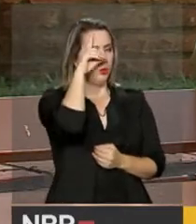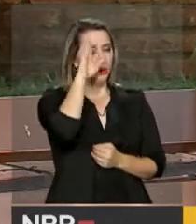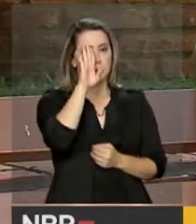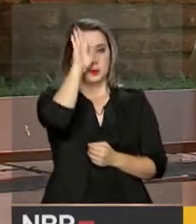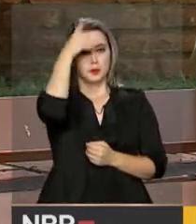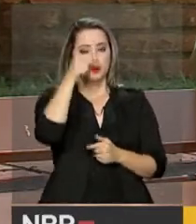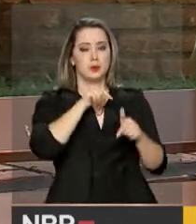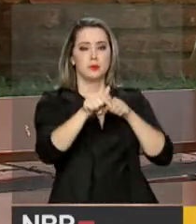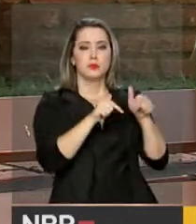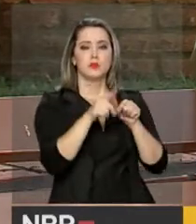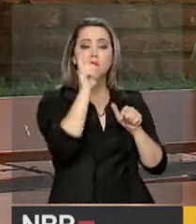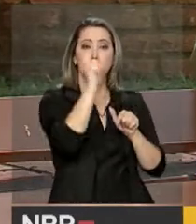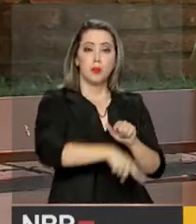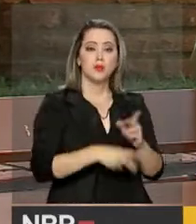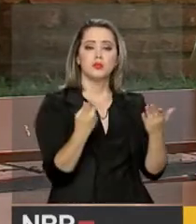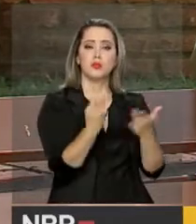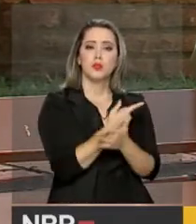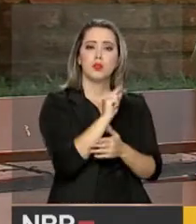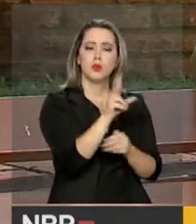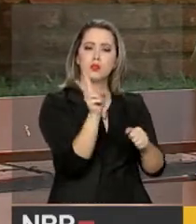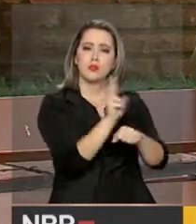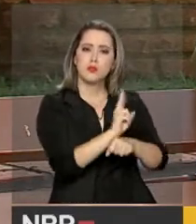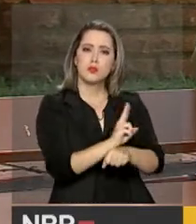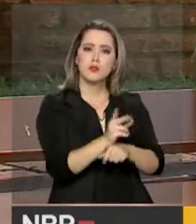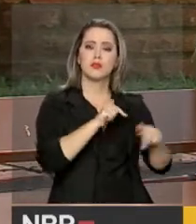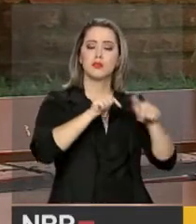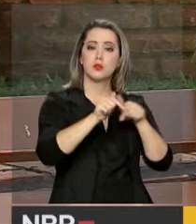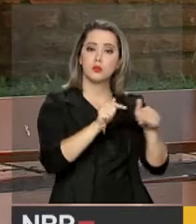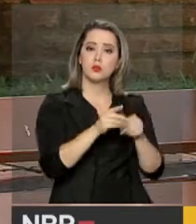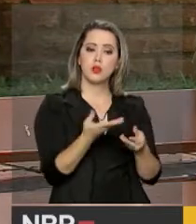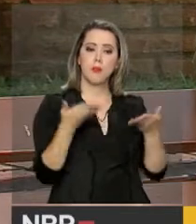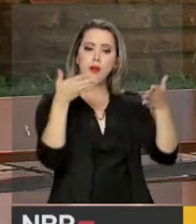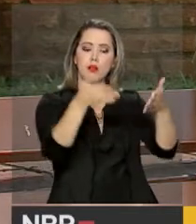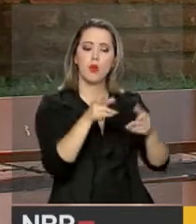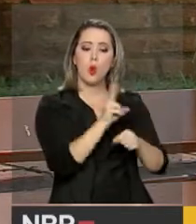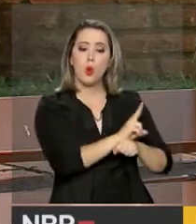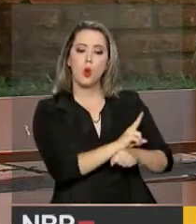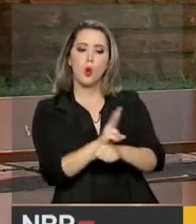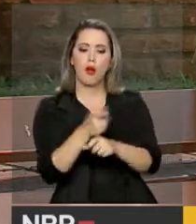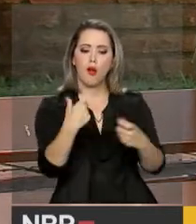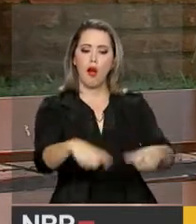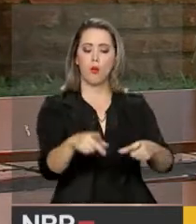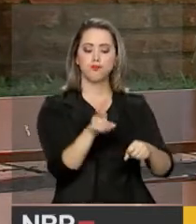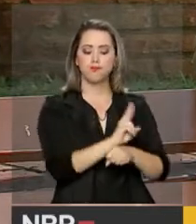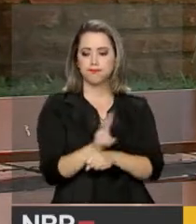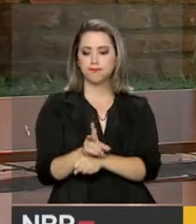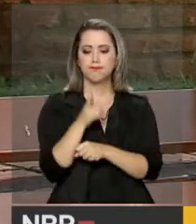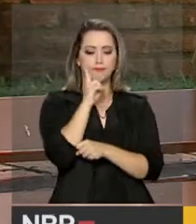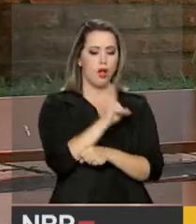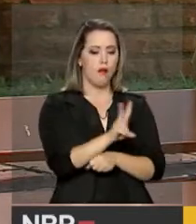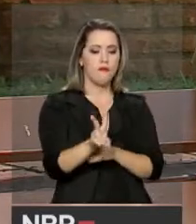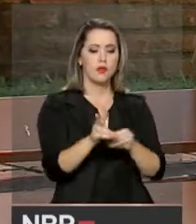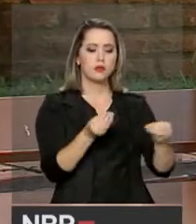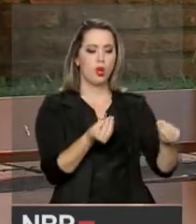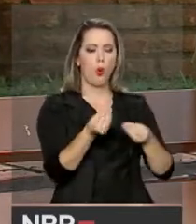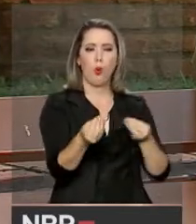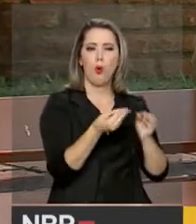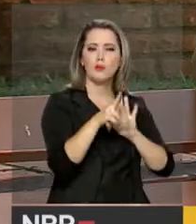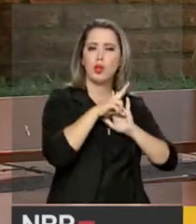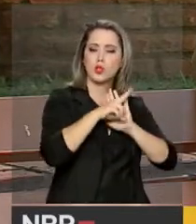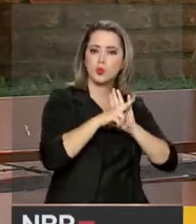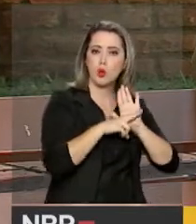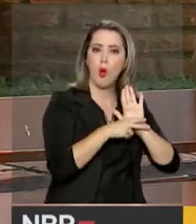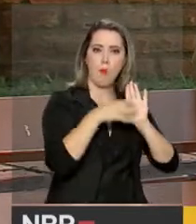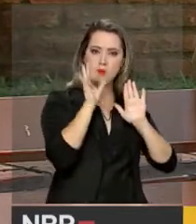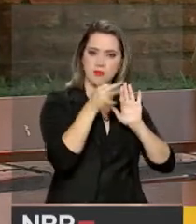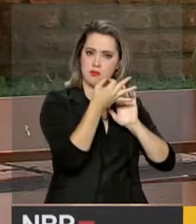principais ações são feitas pela fiscalização do trabalho, que vai aos ambientes e procura verificar o cumprimento das